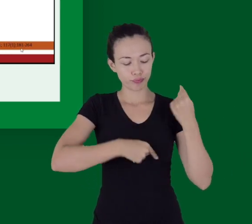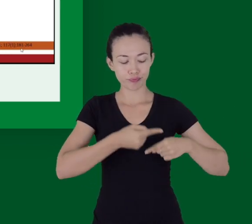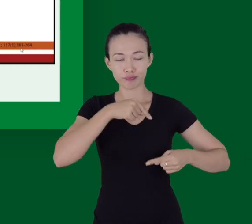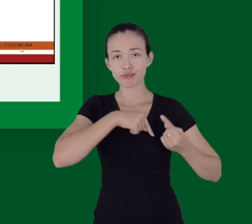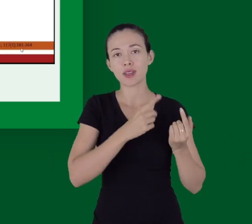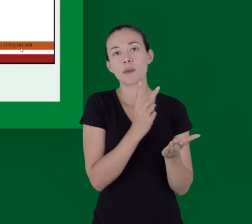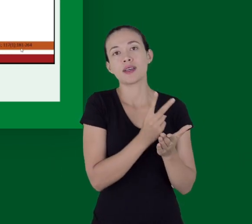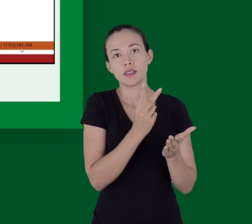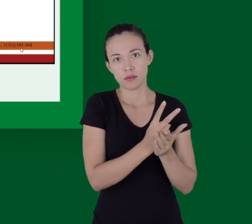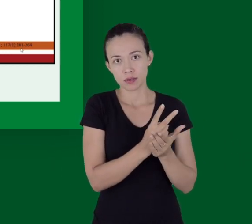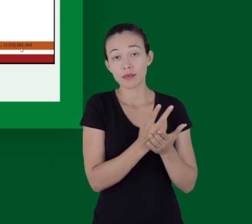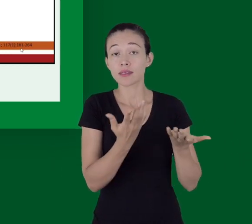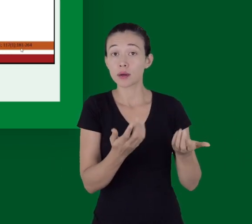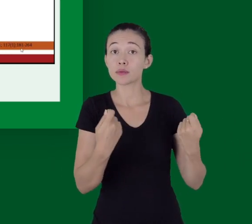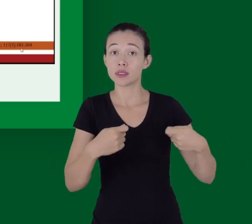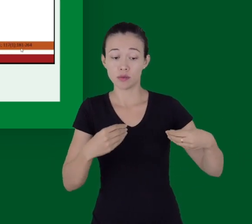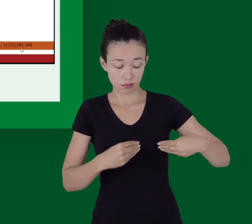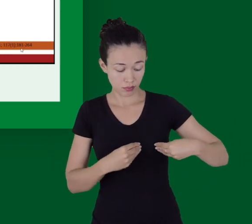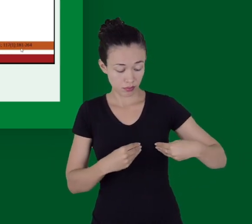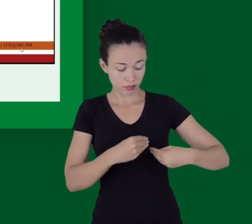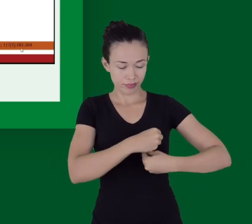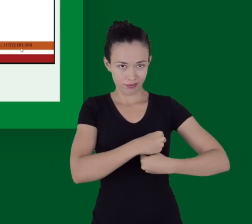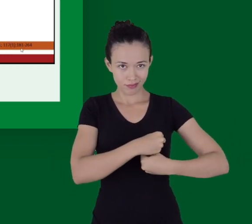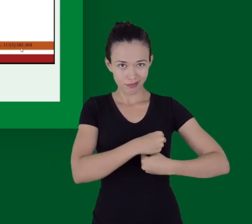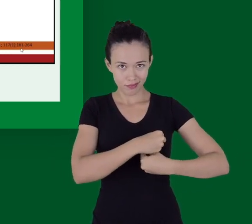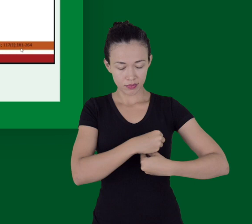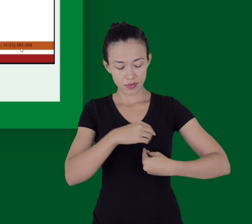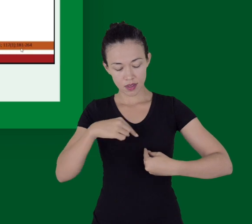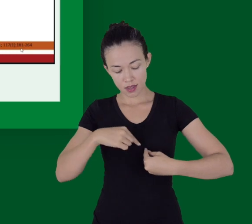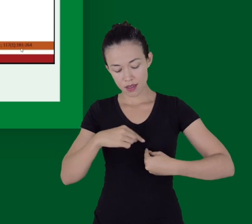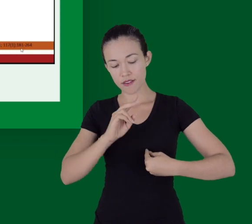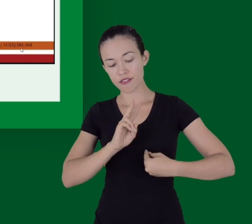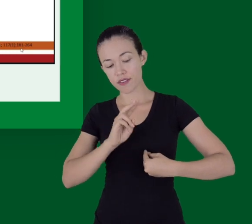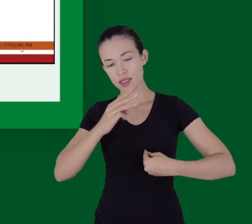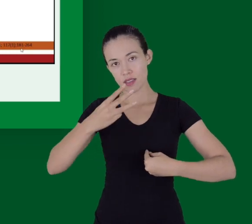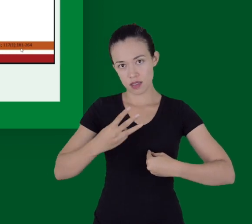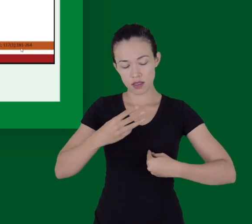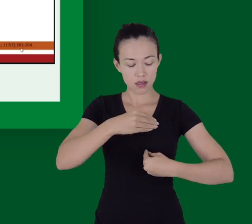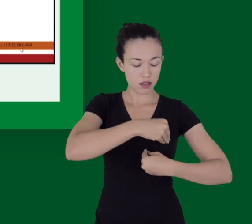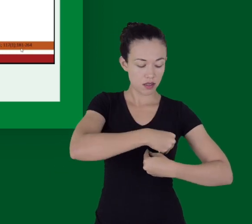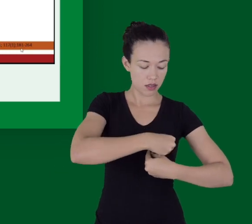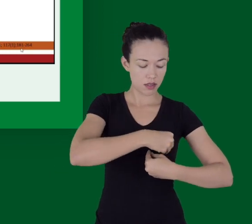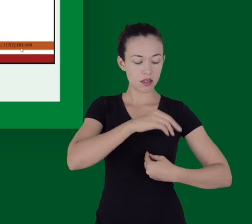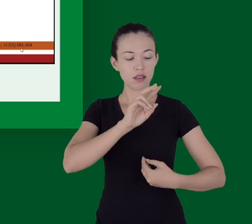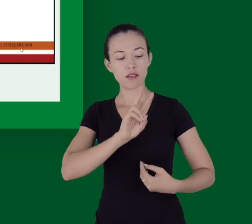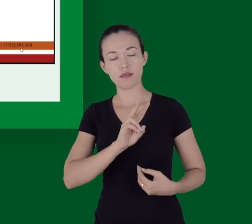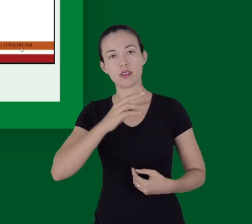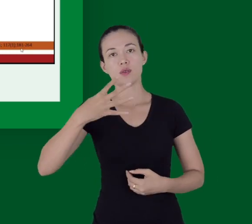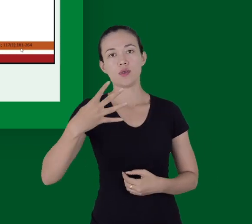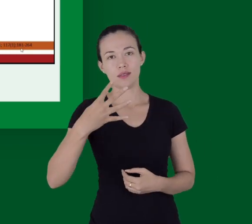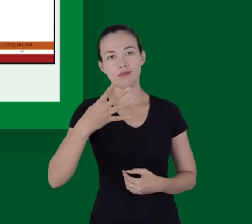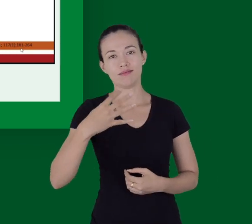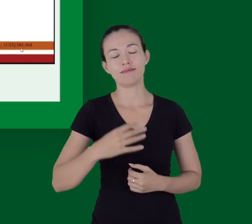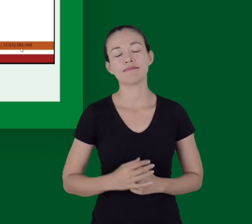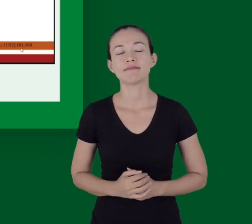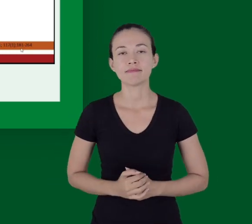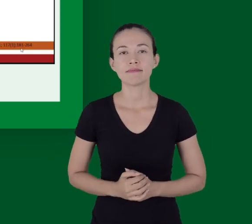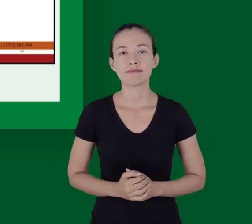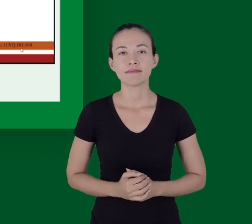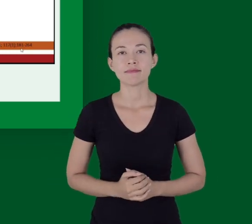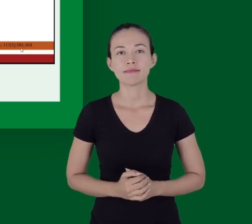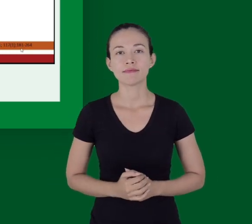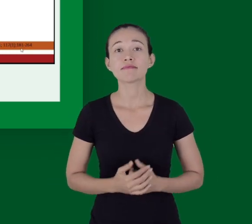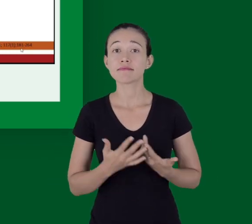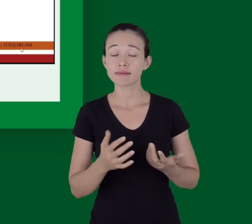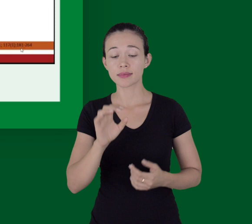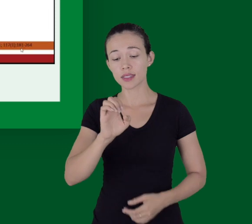que está aqui do lado esquerdo, colocar do lado direito, e o V4 colocar do lado direito. Você faz V3 e V4R. E vai ali e faz o eletro normal. Na hora